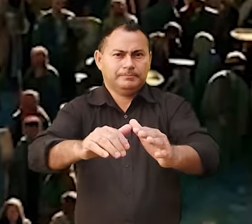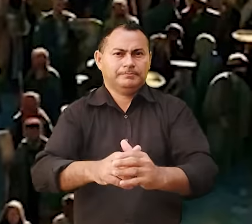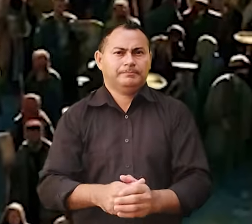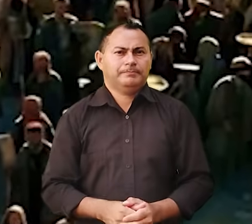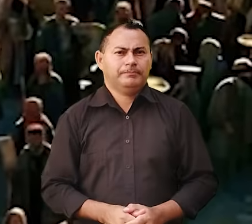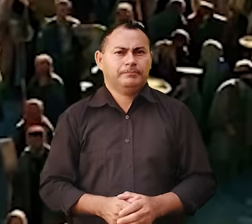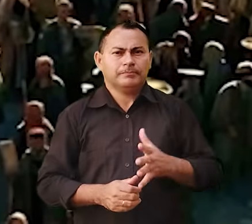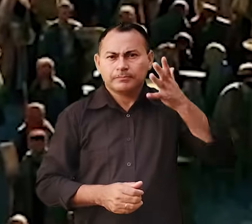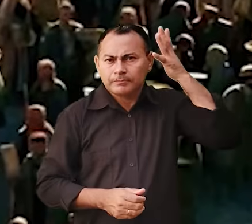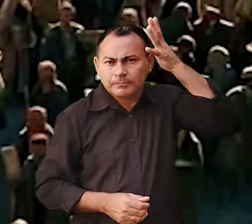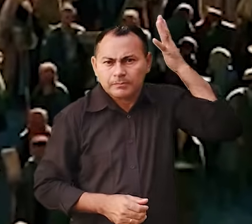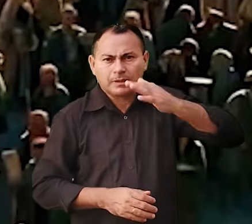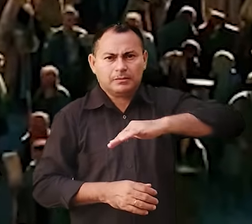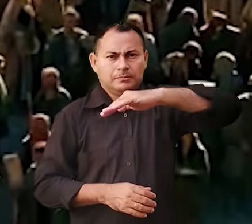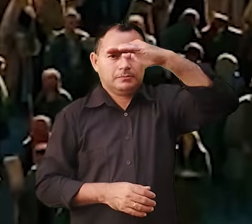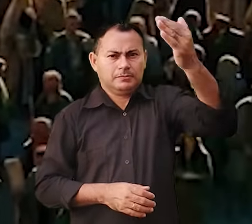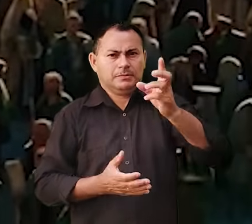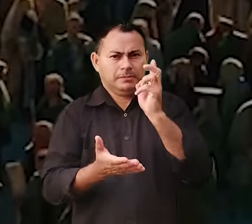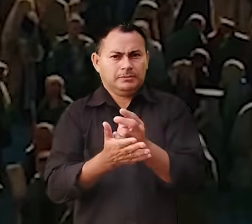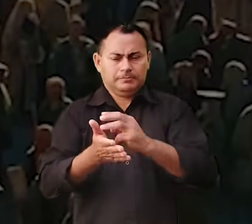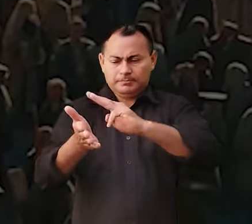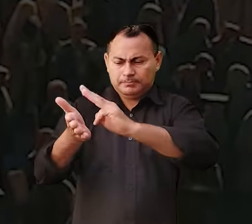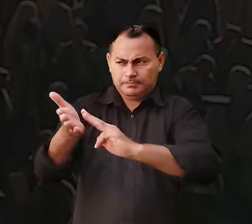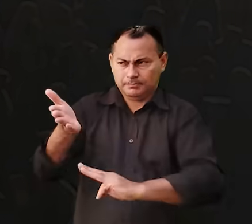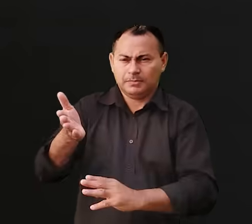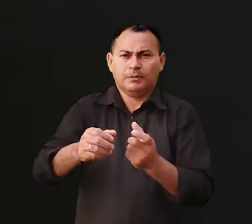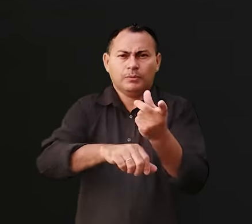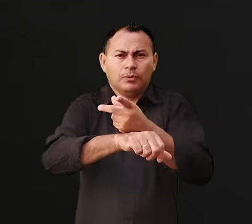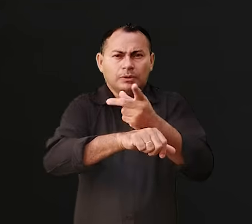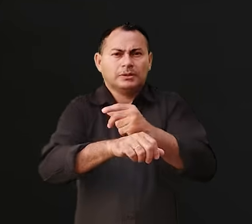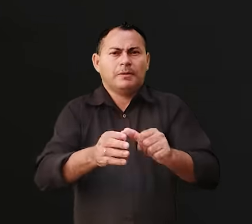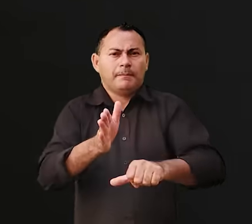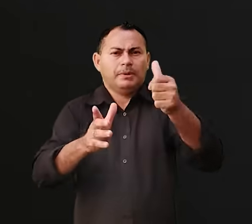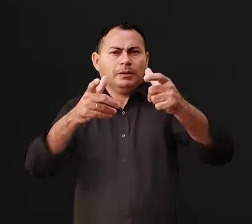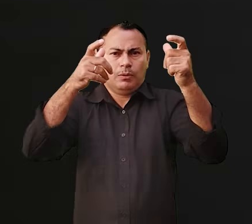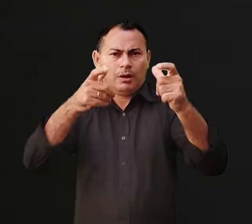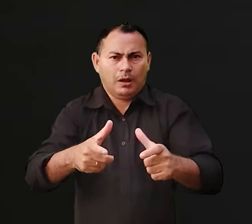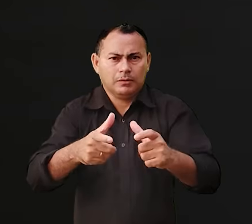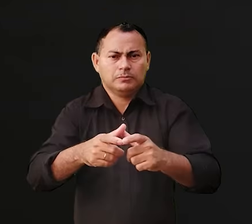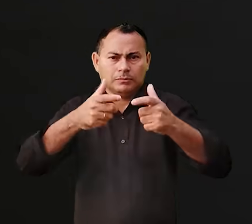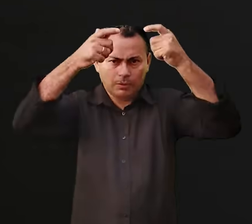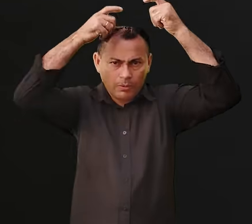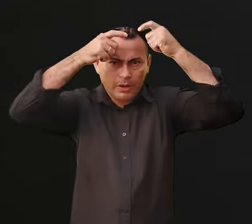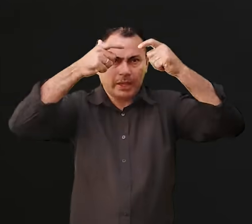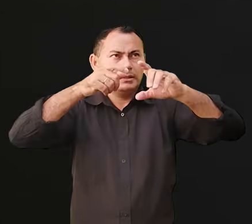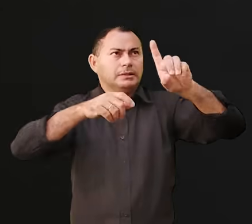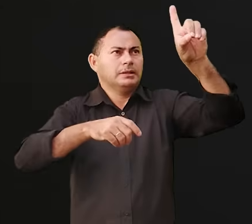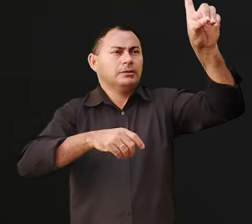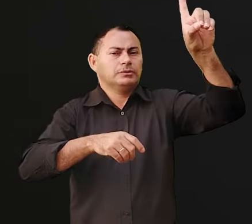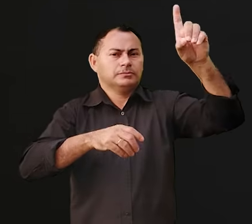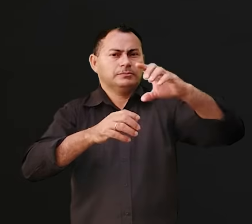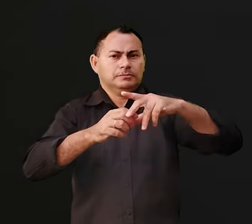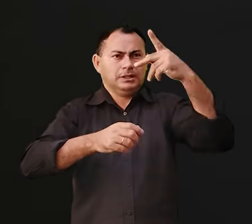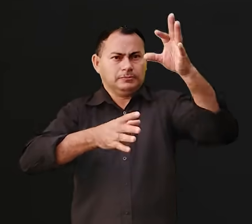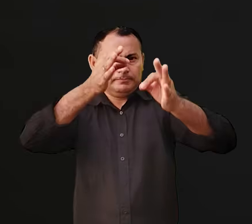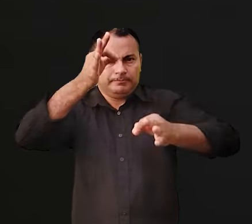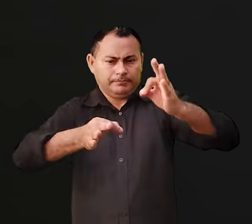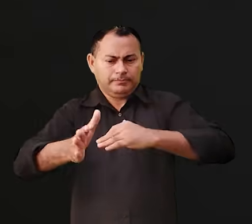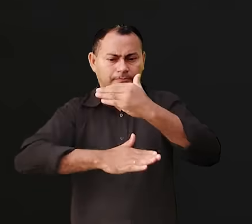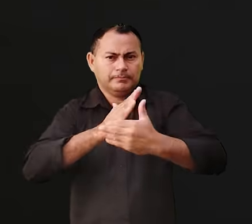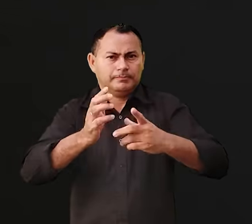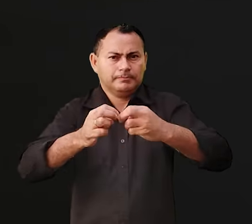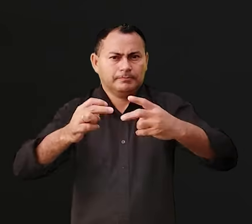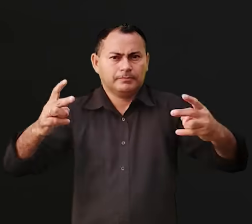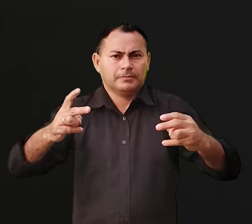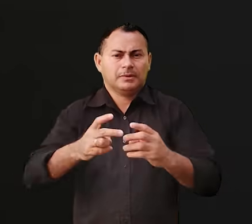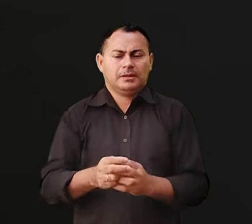abençoaria. O Sermão do Monte tem a mesma mensagem. Busque, pois, em primeiro lugar o reino de Deus e a sua justiça, e